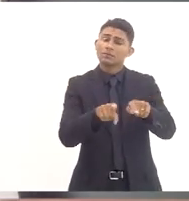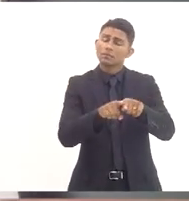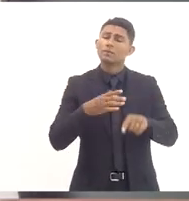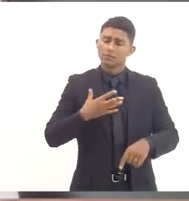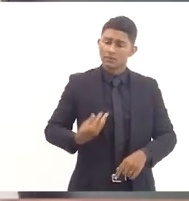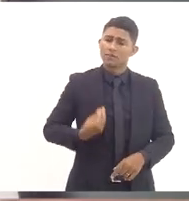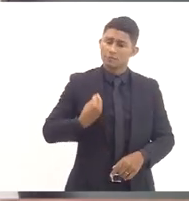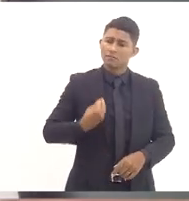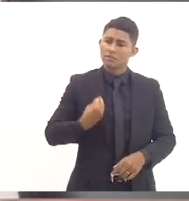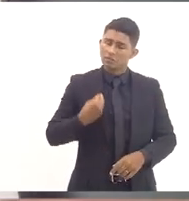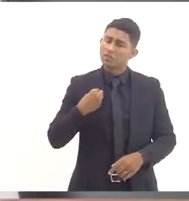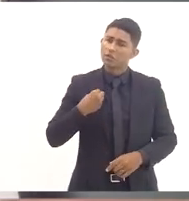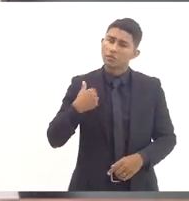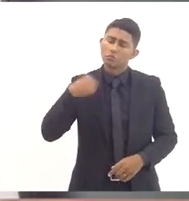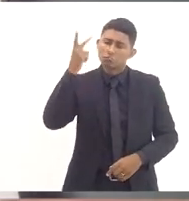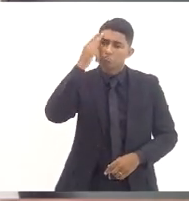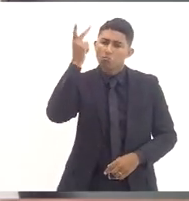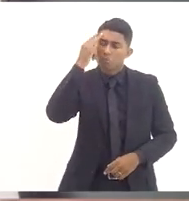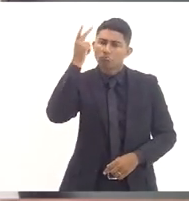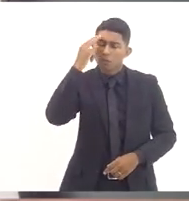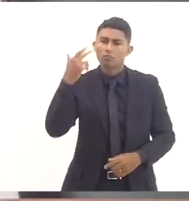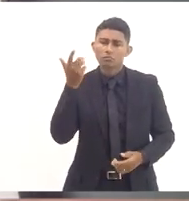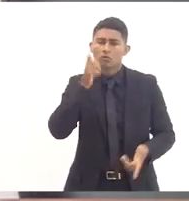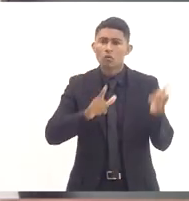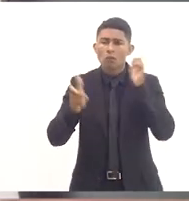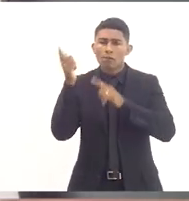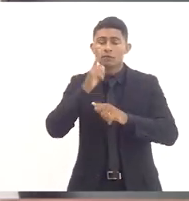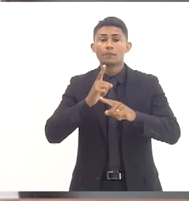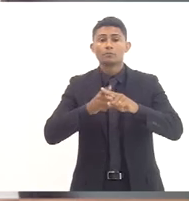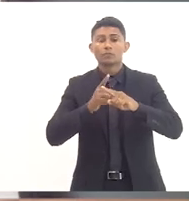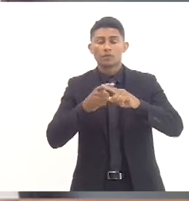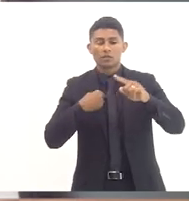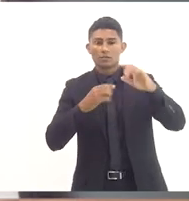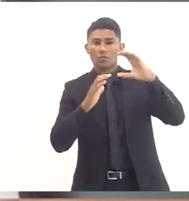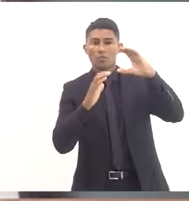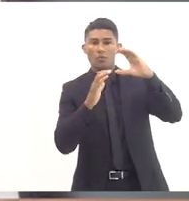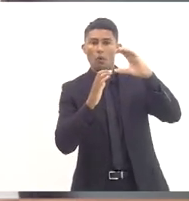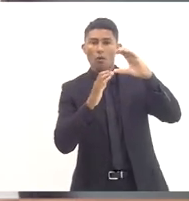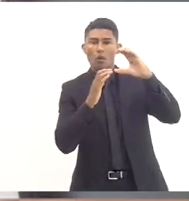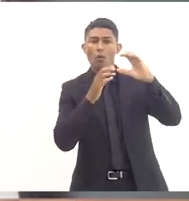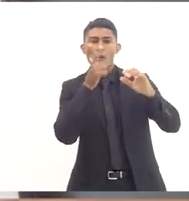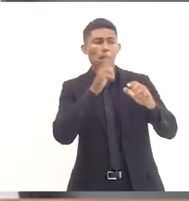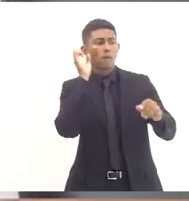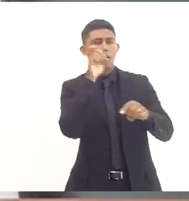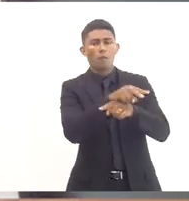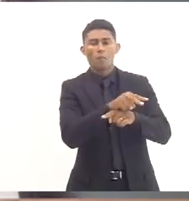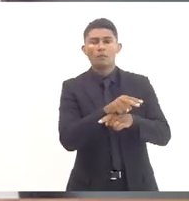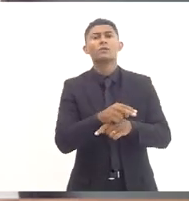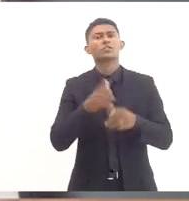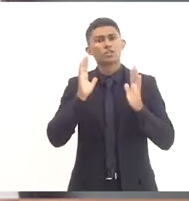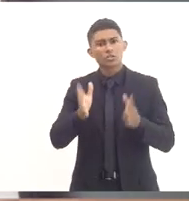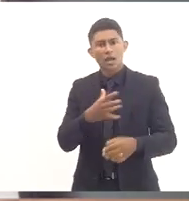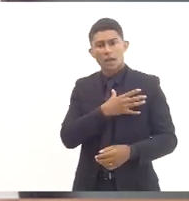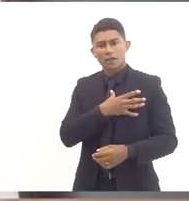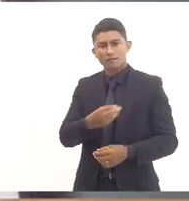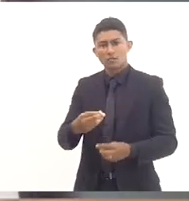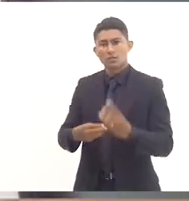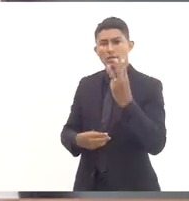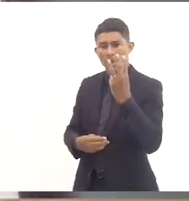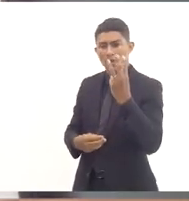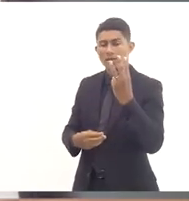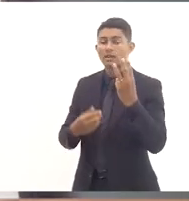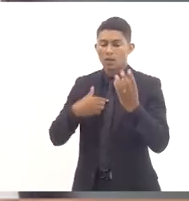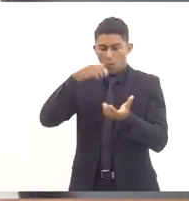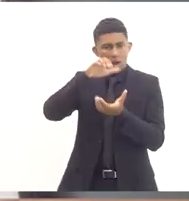a minha vida tanto que eu consegui passar no concurso mesmo sendo mãe de três filhos separada